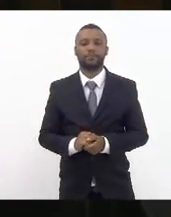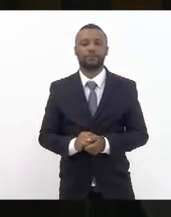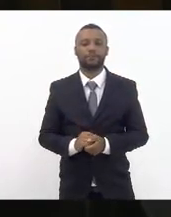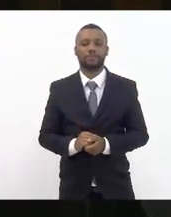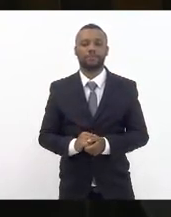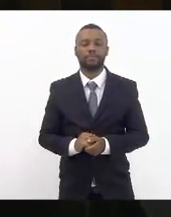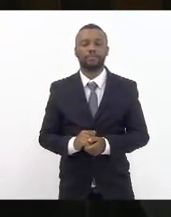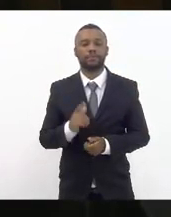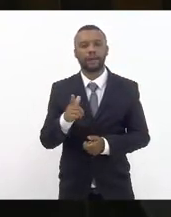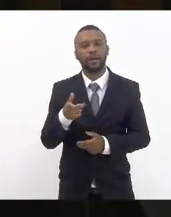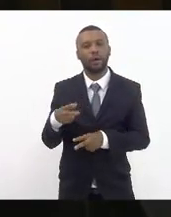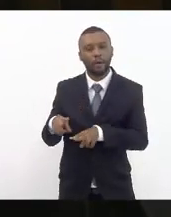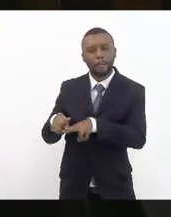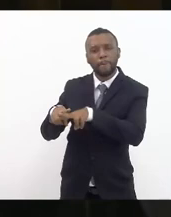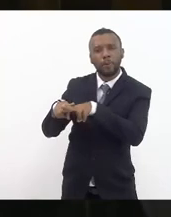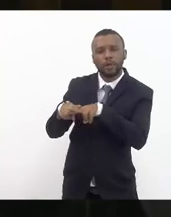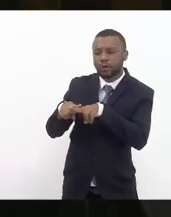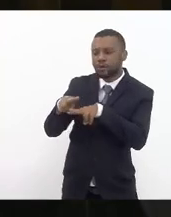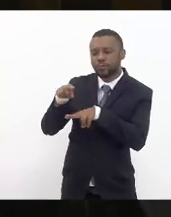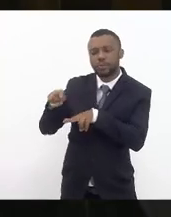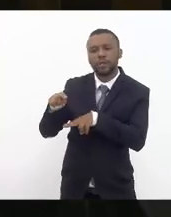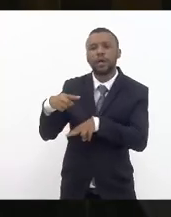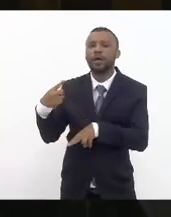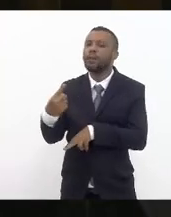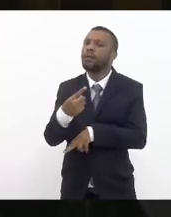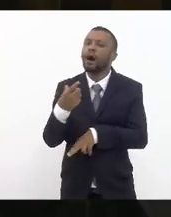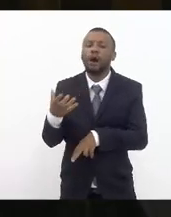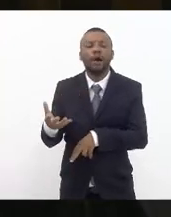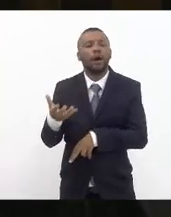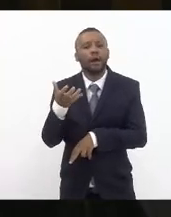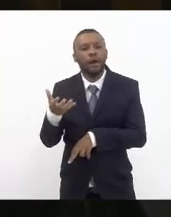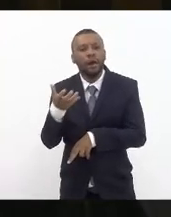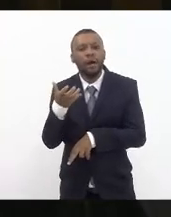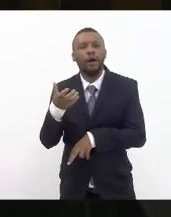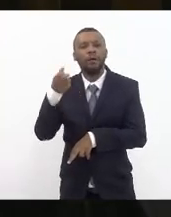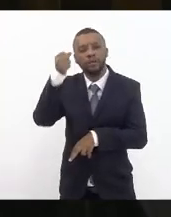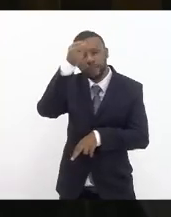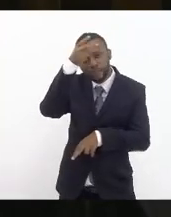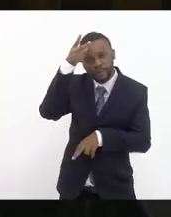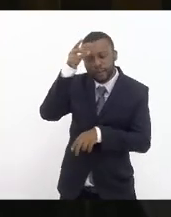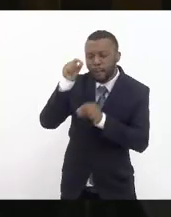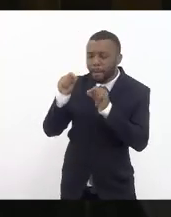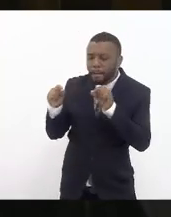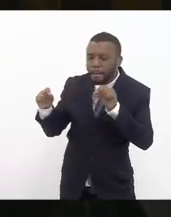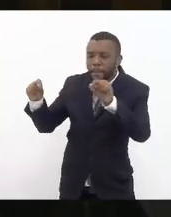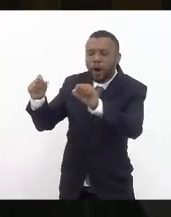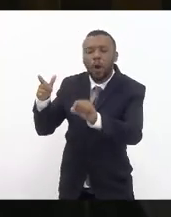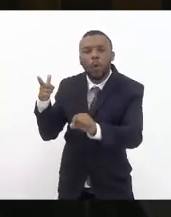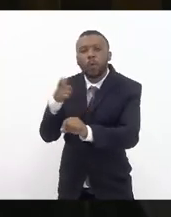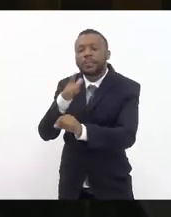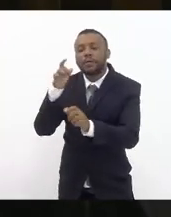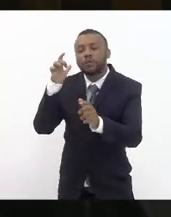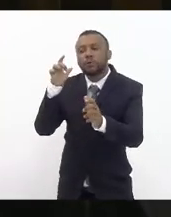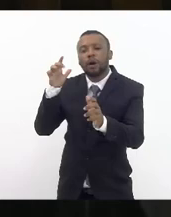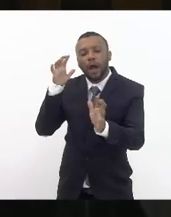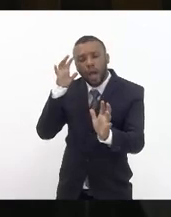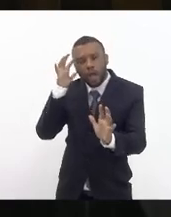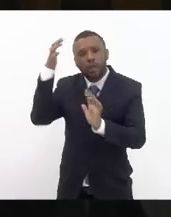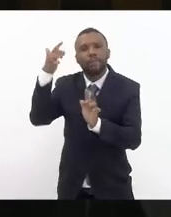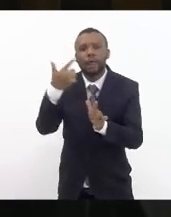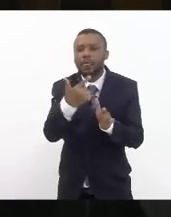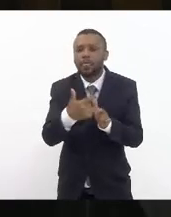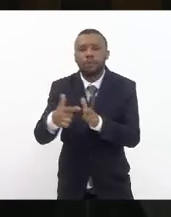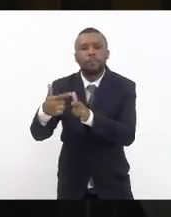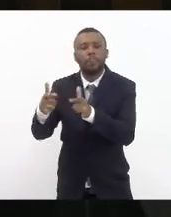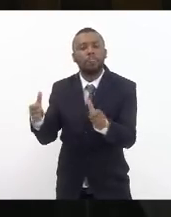E exatamente, nós queremos que os municípios, saindo dessas tragédias, e